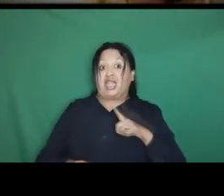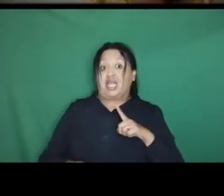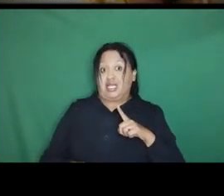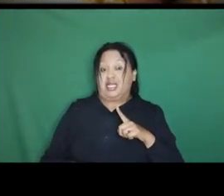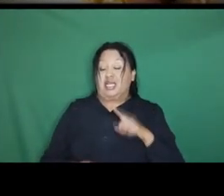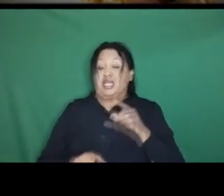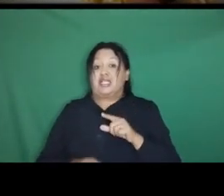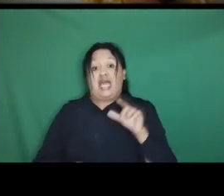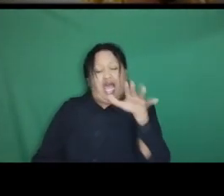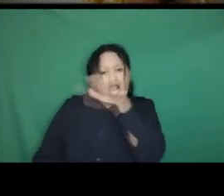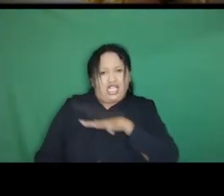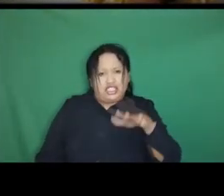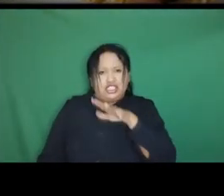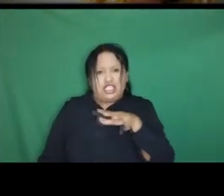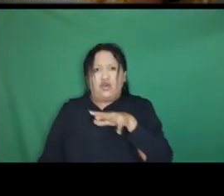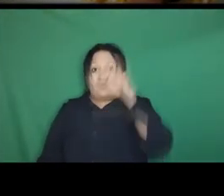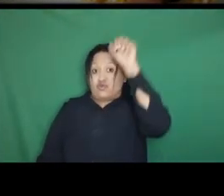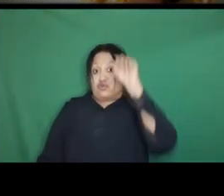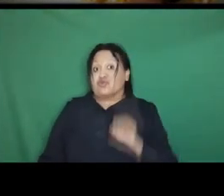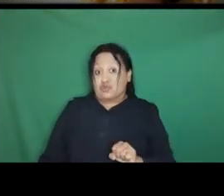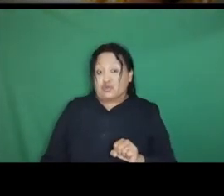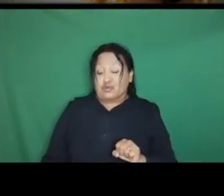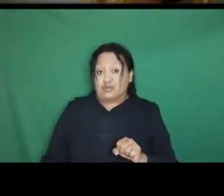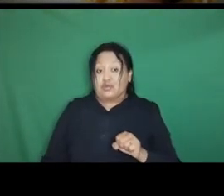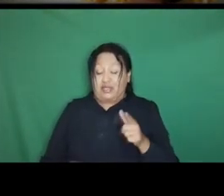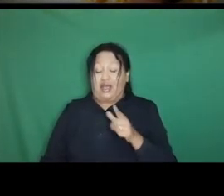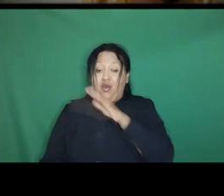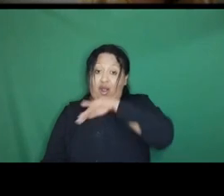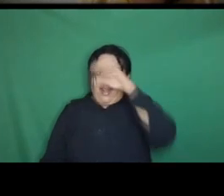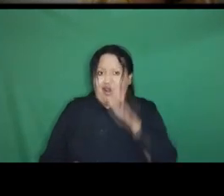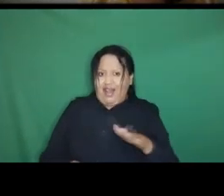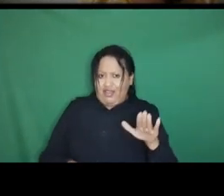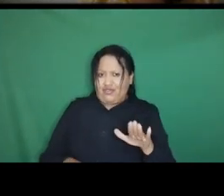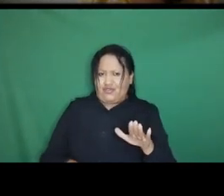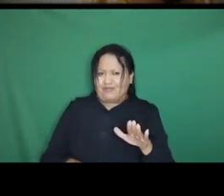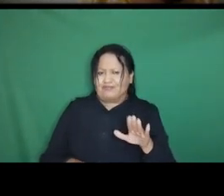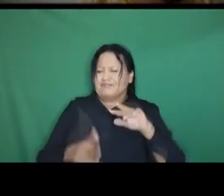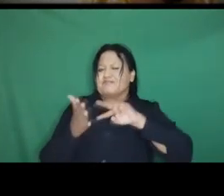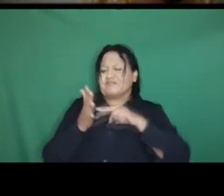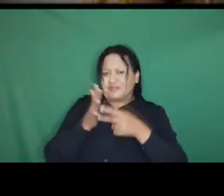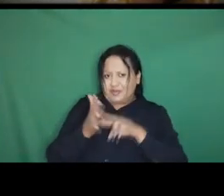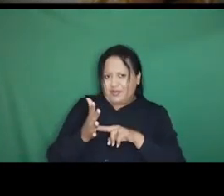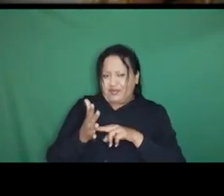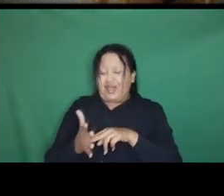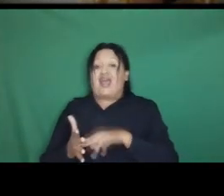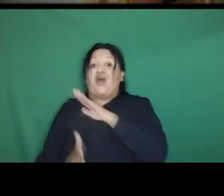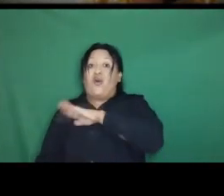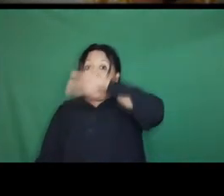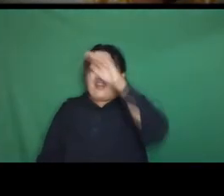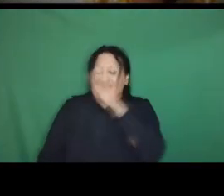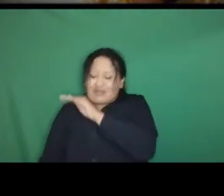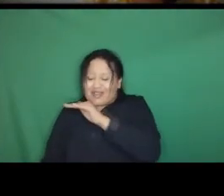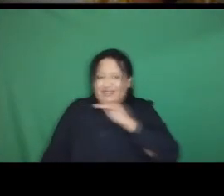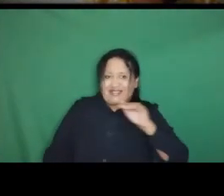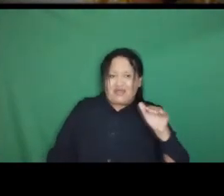na região sul do Brasil o relevo predominante tá é o relevo de Planalto mas